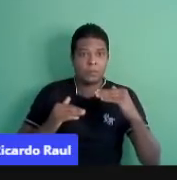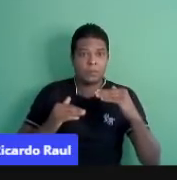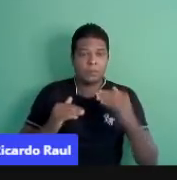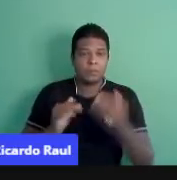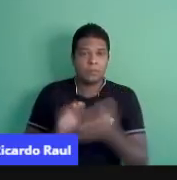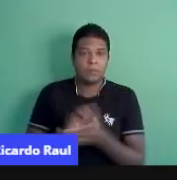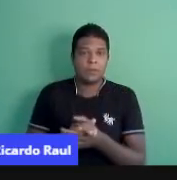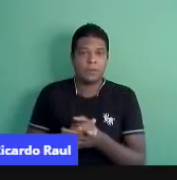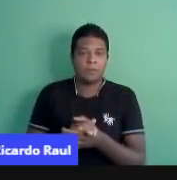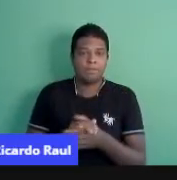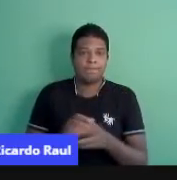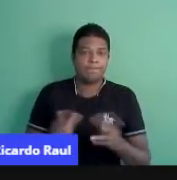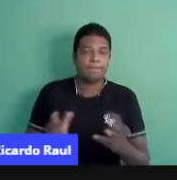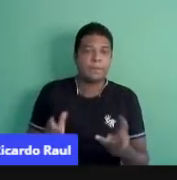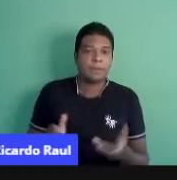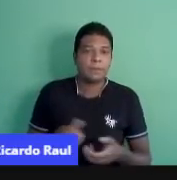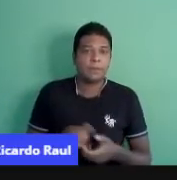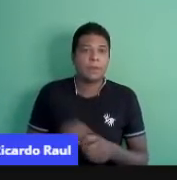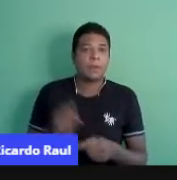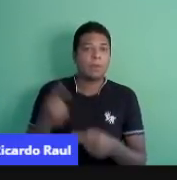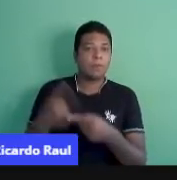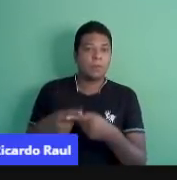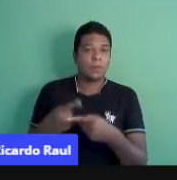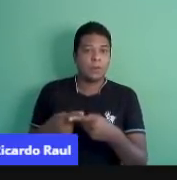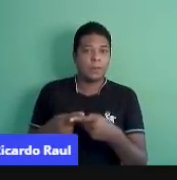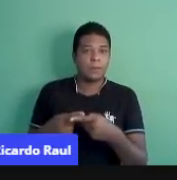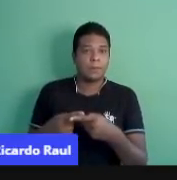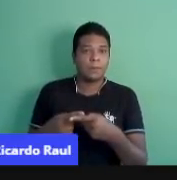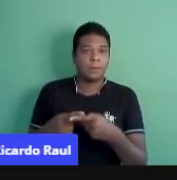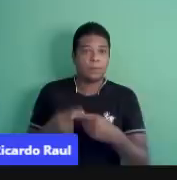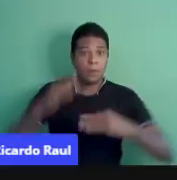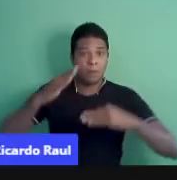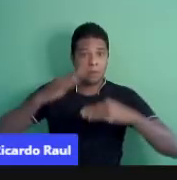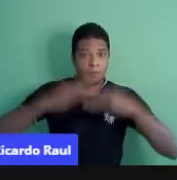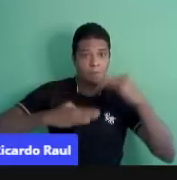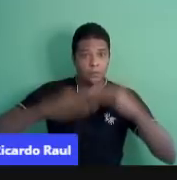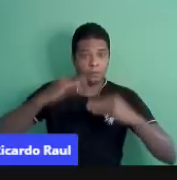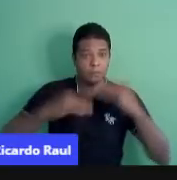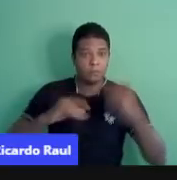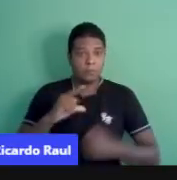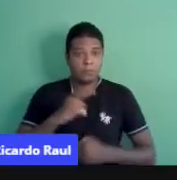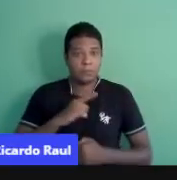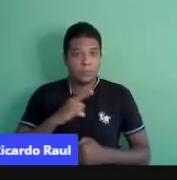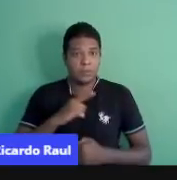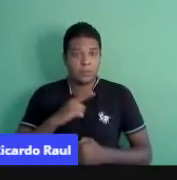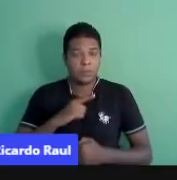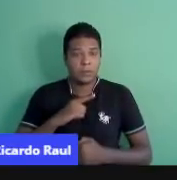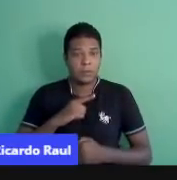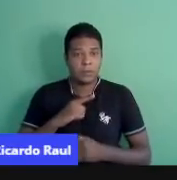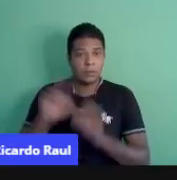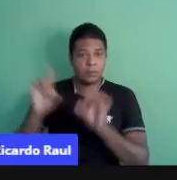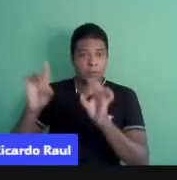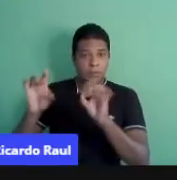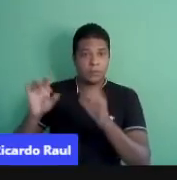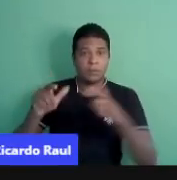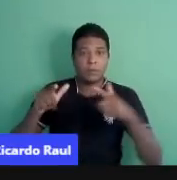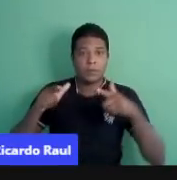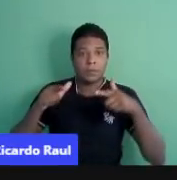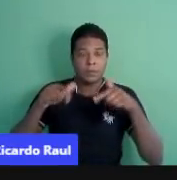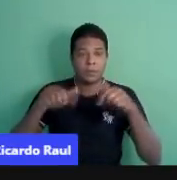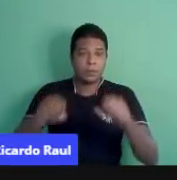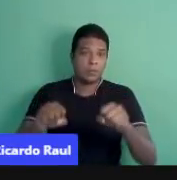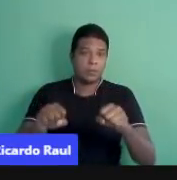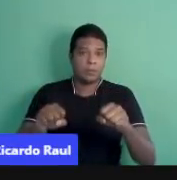afetada. Por quê? O profissional que tem uma especificidade da sua linguagem,